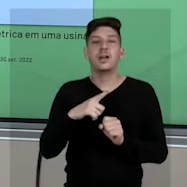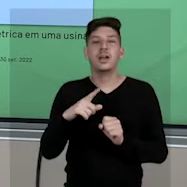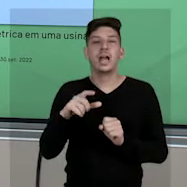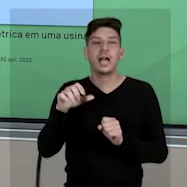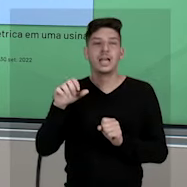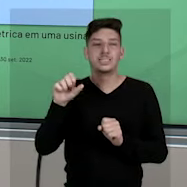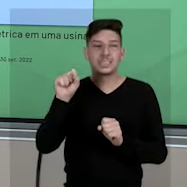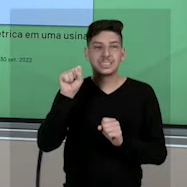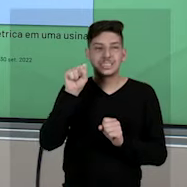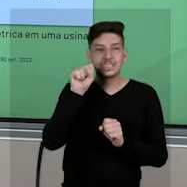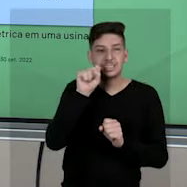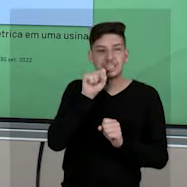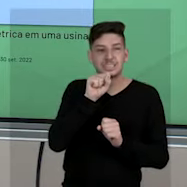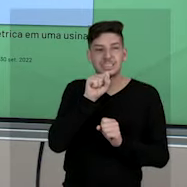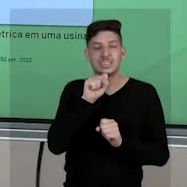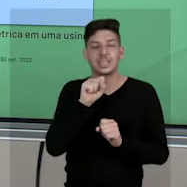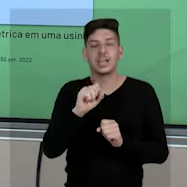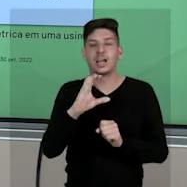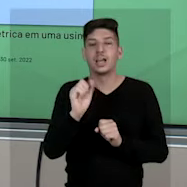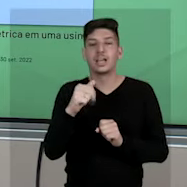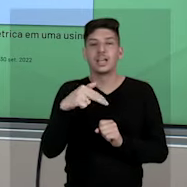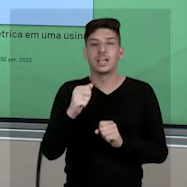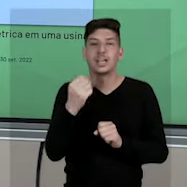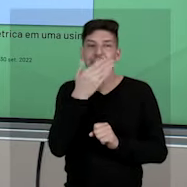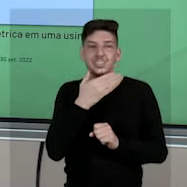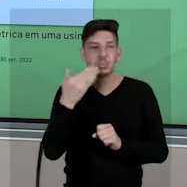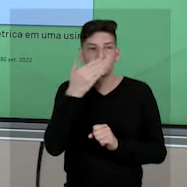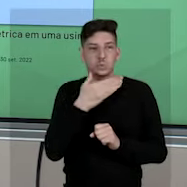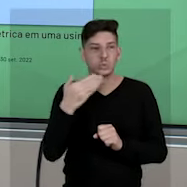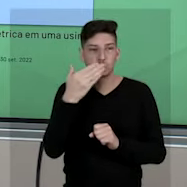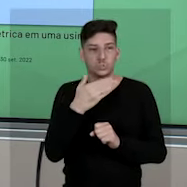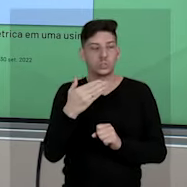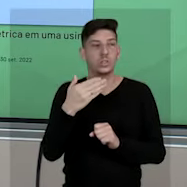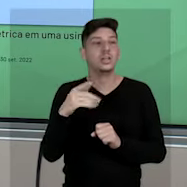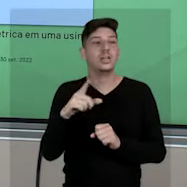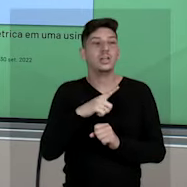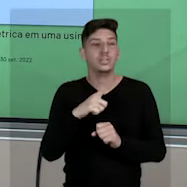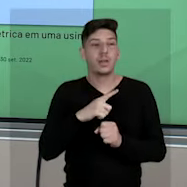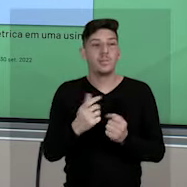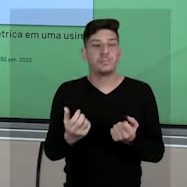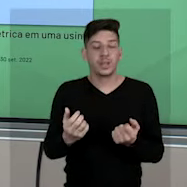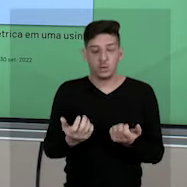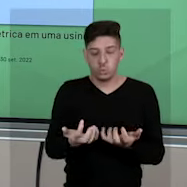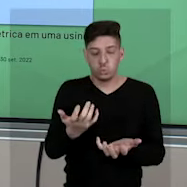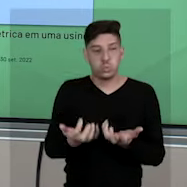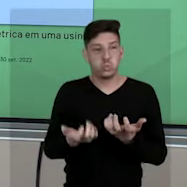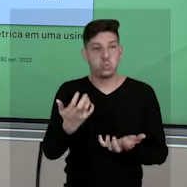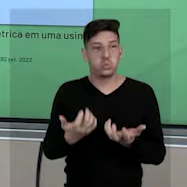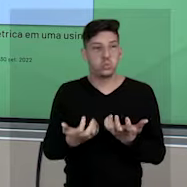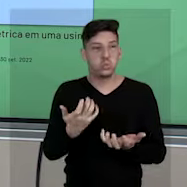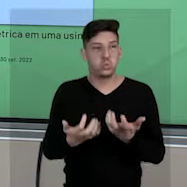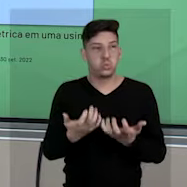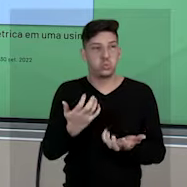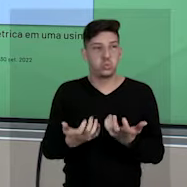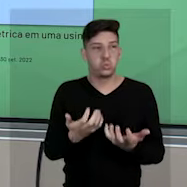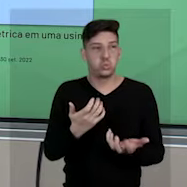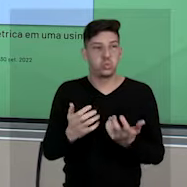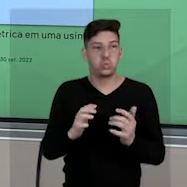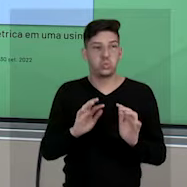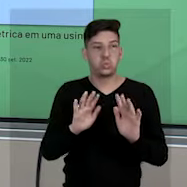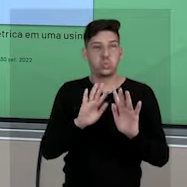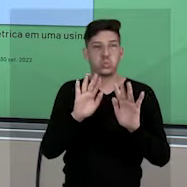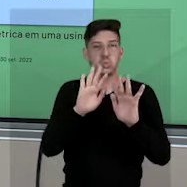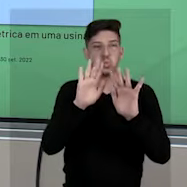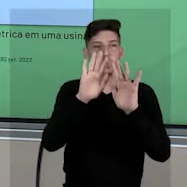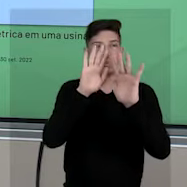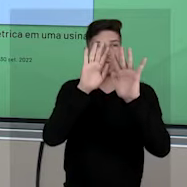aqui para fazer o quê? Ele vai ferver o líquido aqui, água, geralmente, né, dentro da caldeira, que vai gerar vapor.